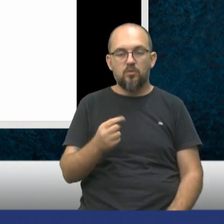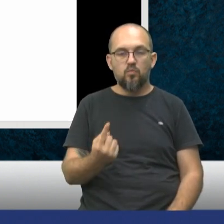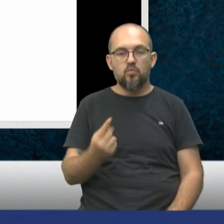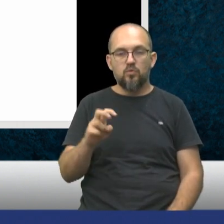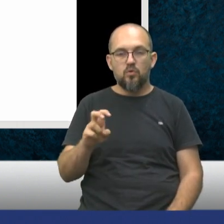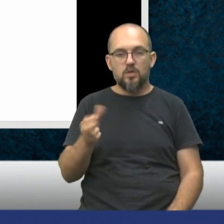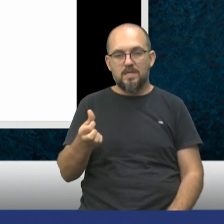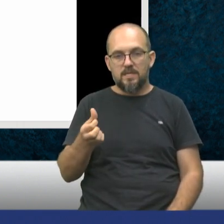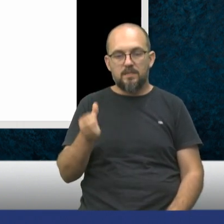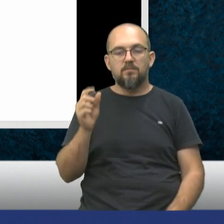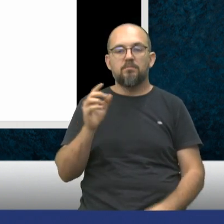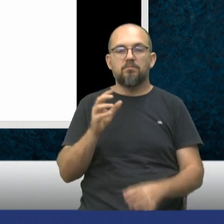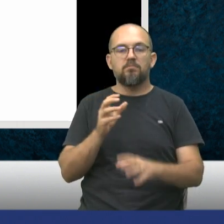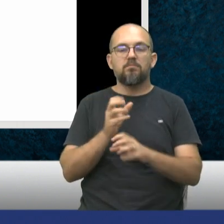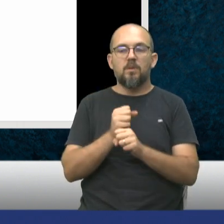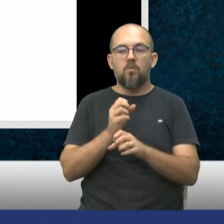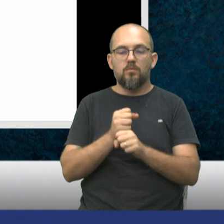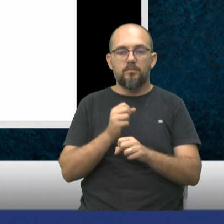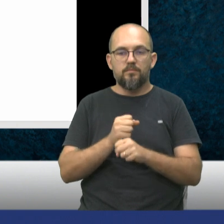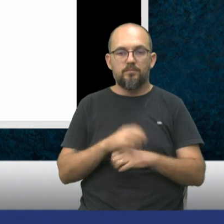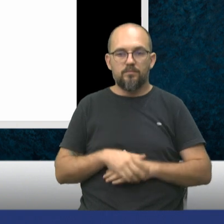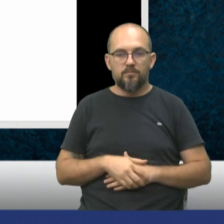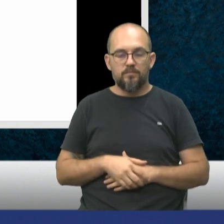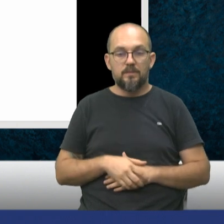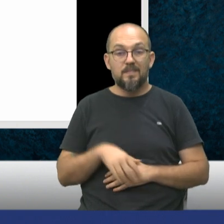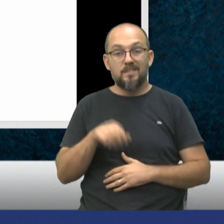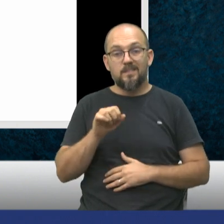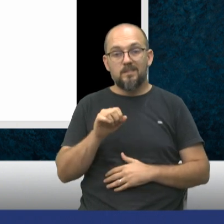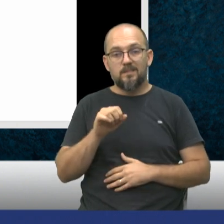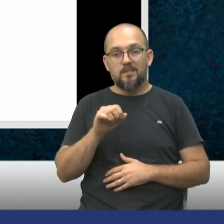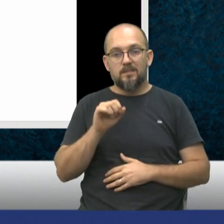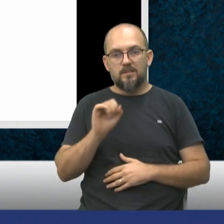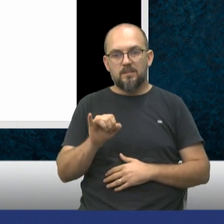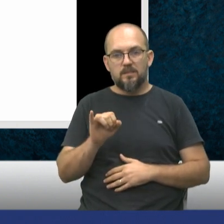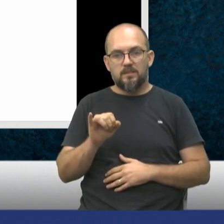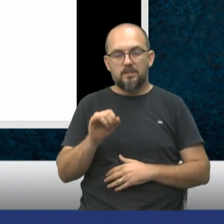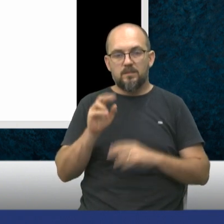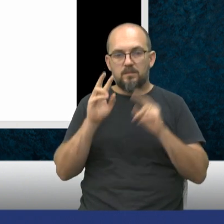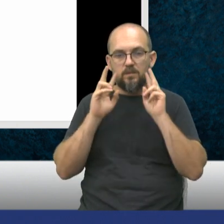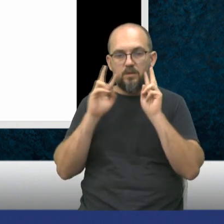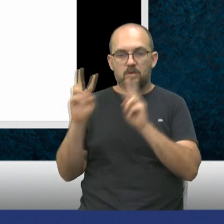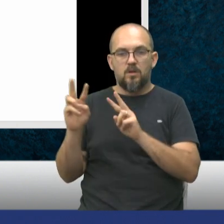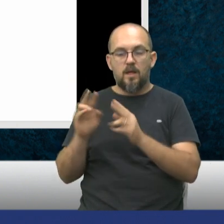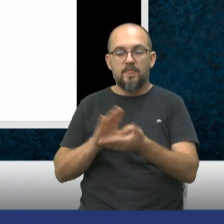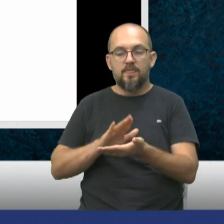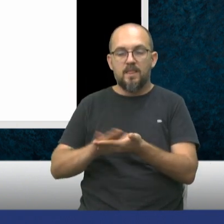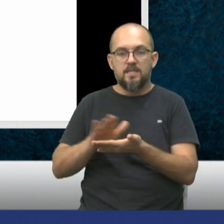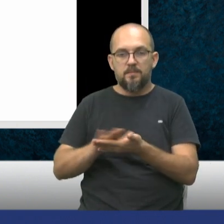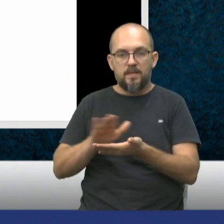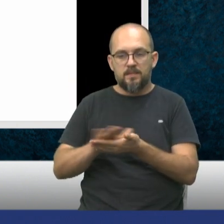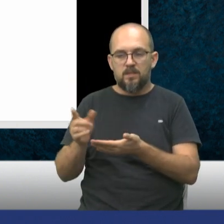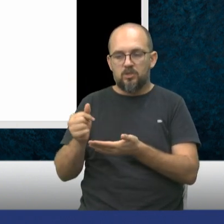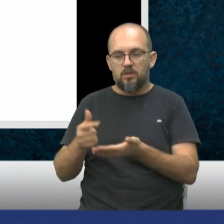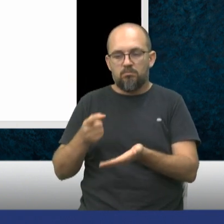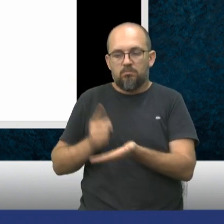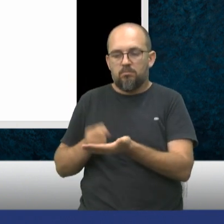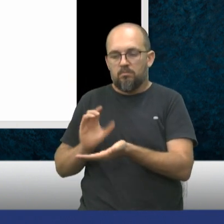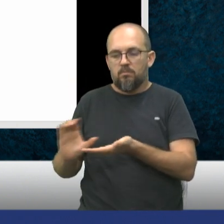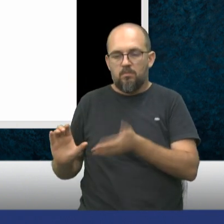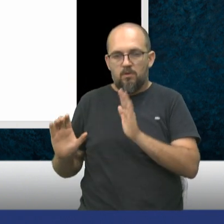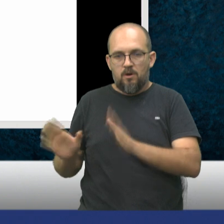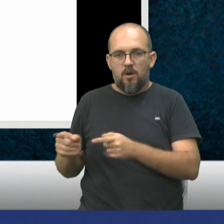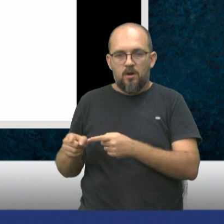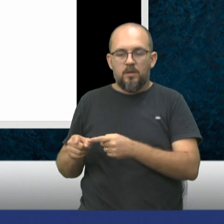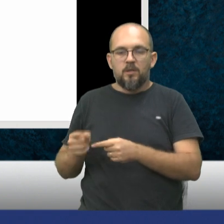160.635.156. Essa é a base de cálculo. Se considerarmos a despesa empenhada, o